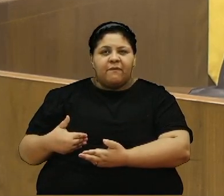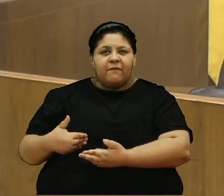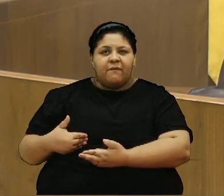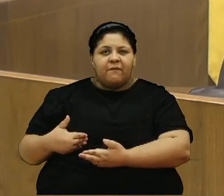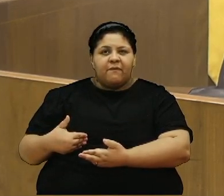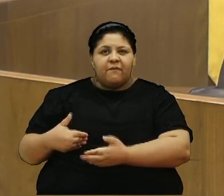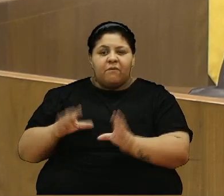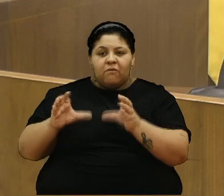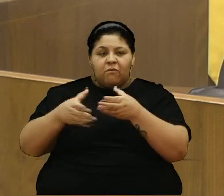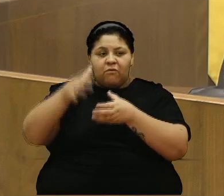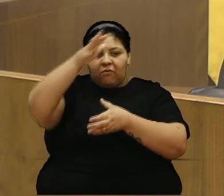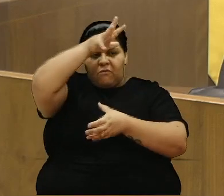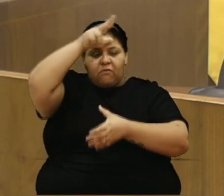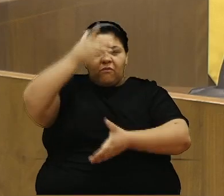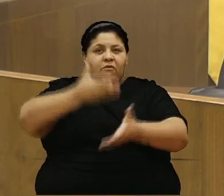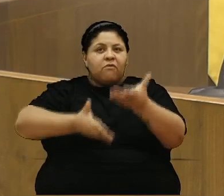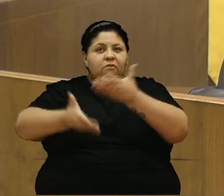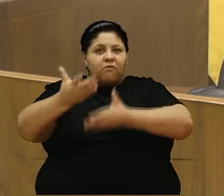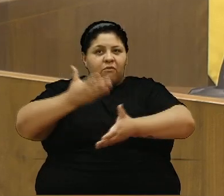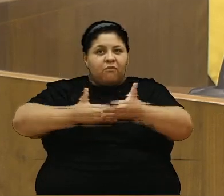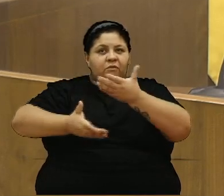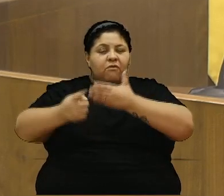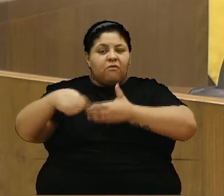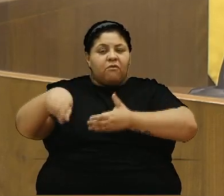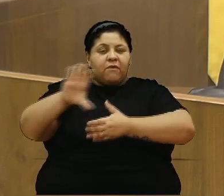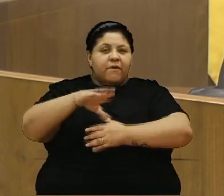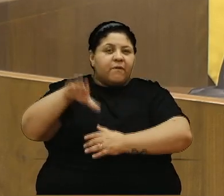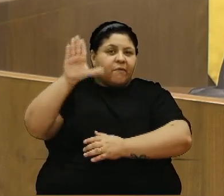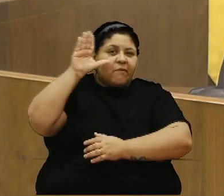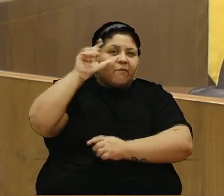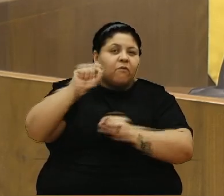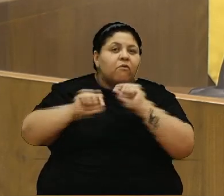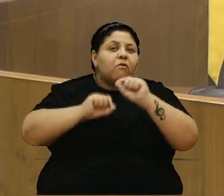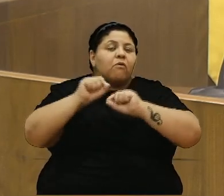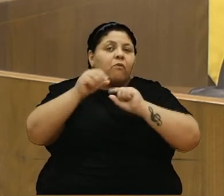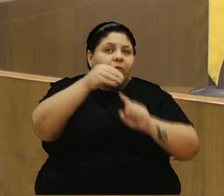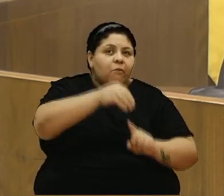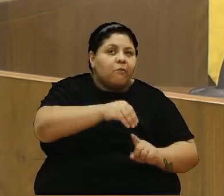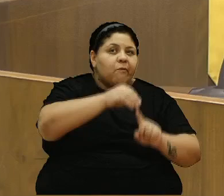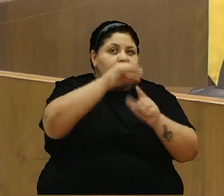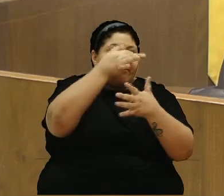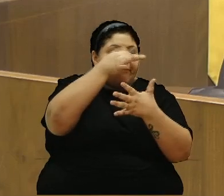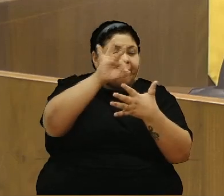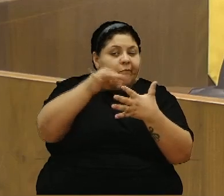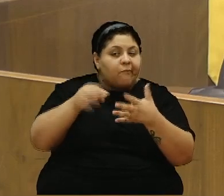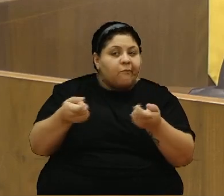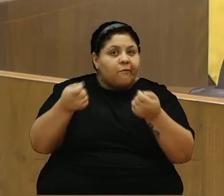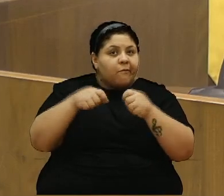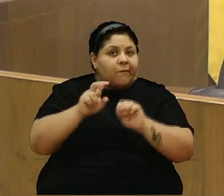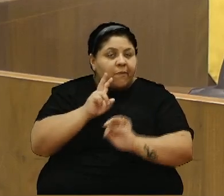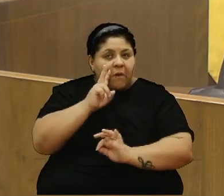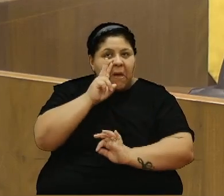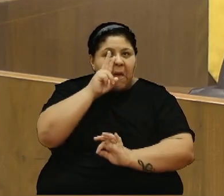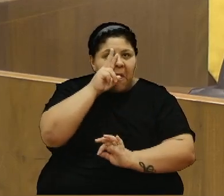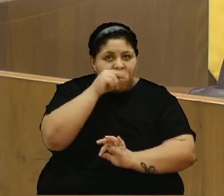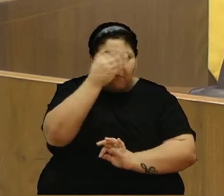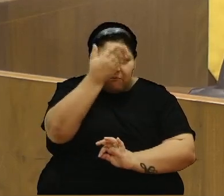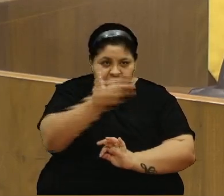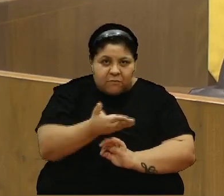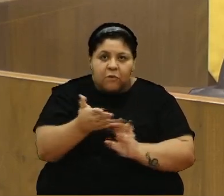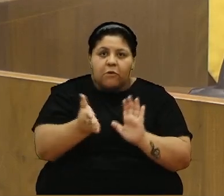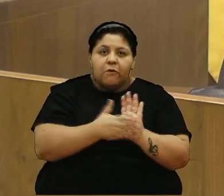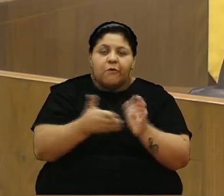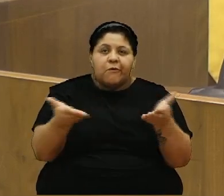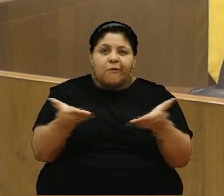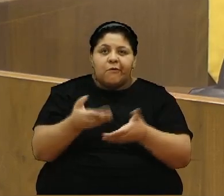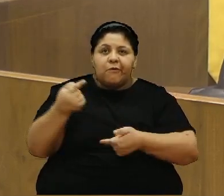rede municipal de atendimento às crianças e adolescentes, para que a gente verifique quais são os principais pontos que precisam de fortalecimento. O senhor propôs agora um